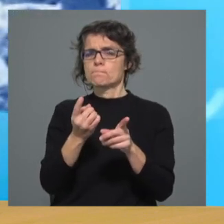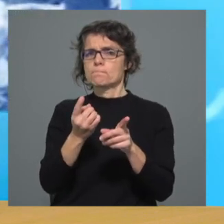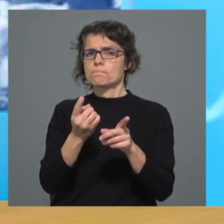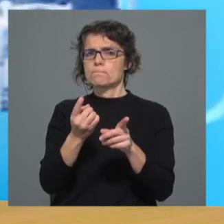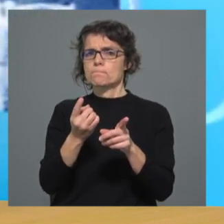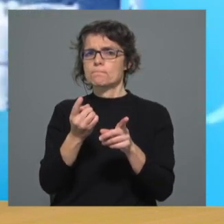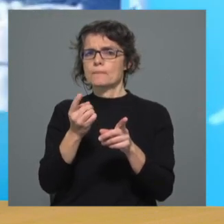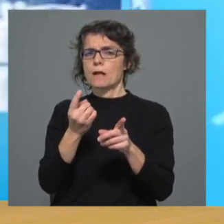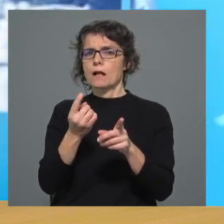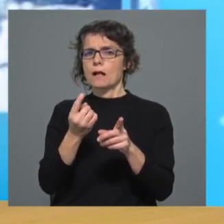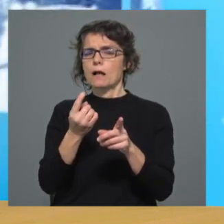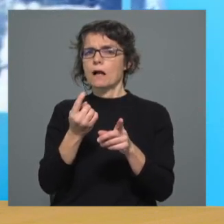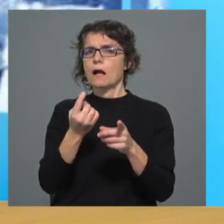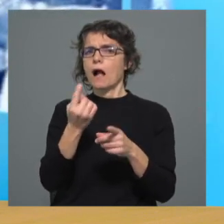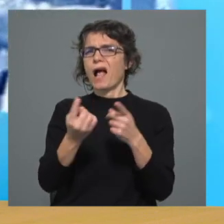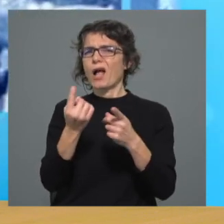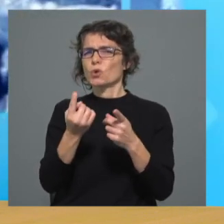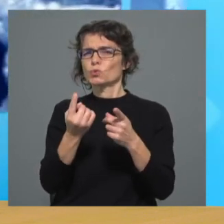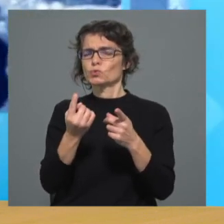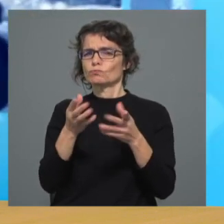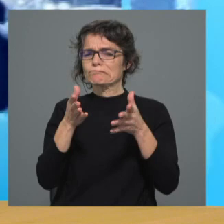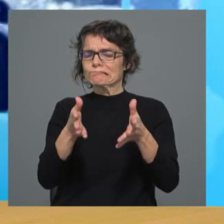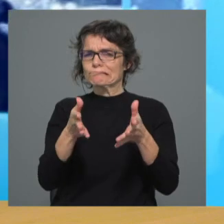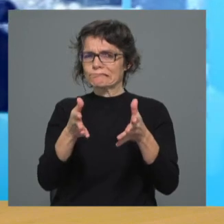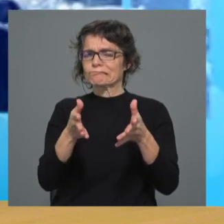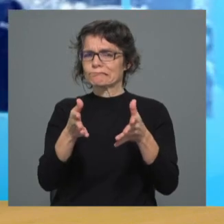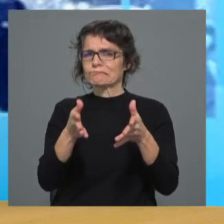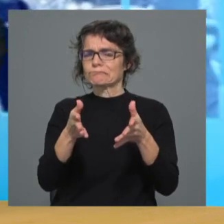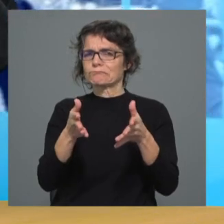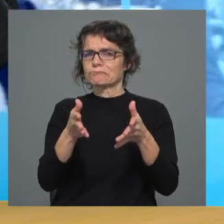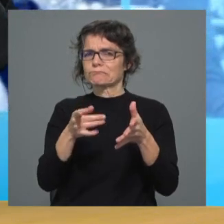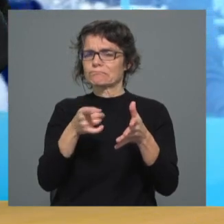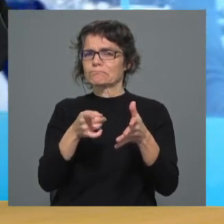que era disputado por duas